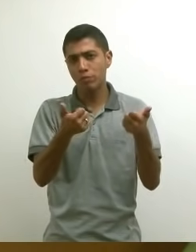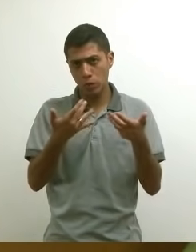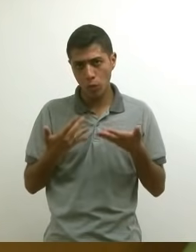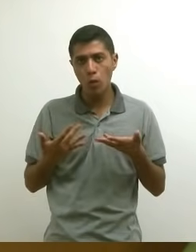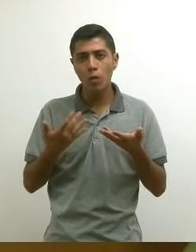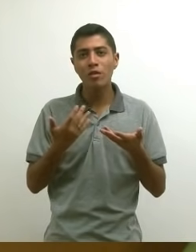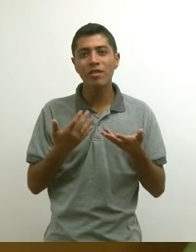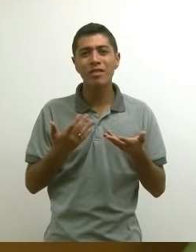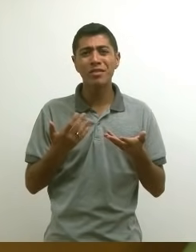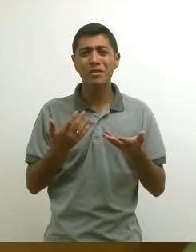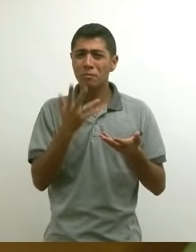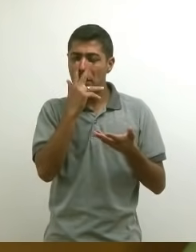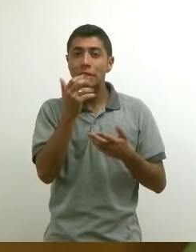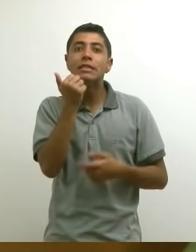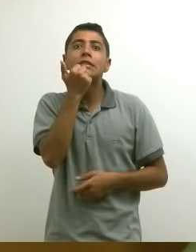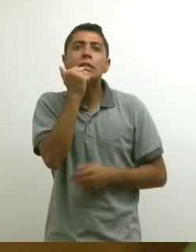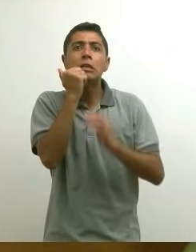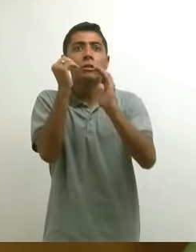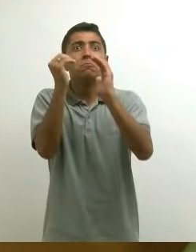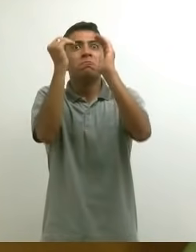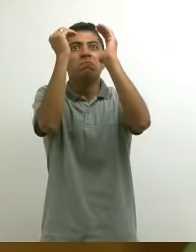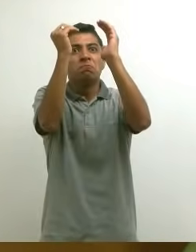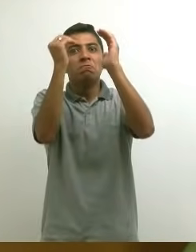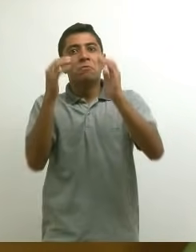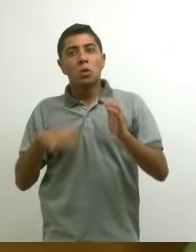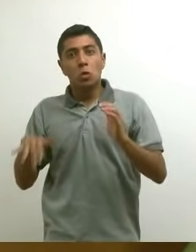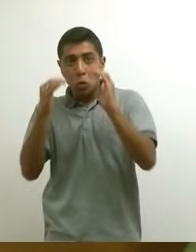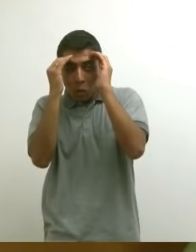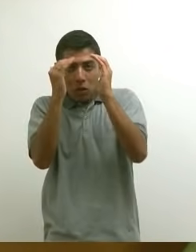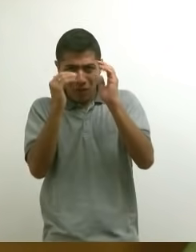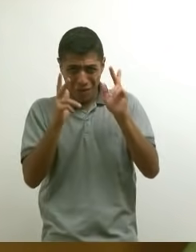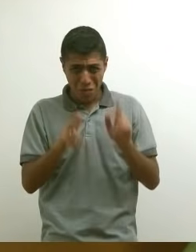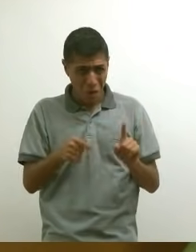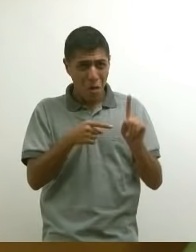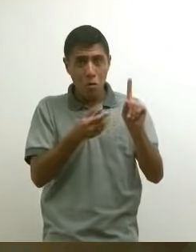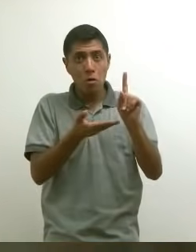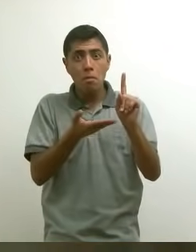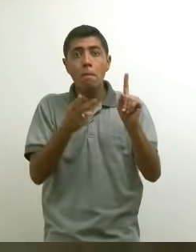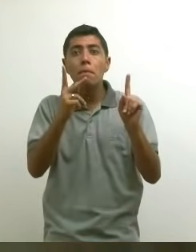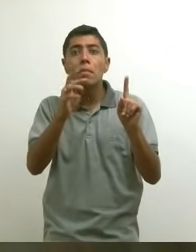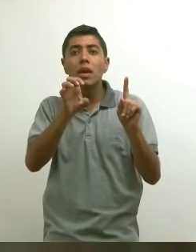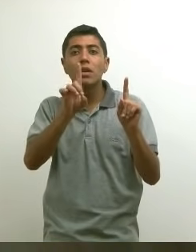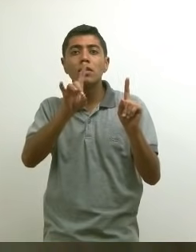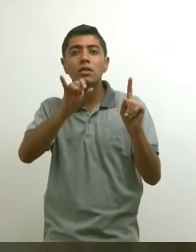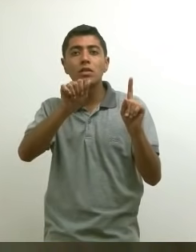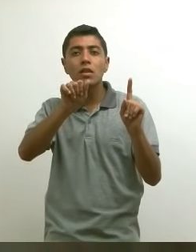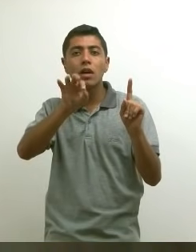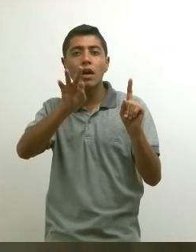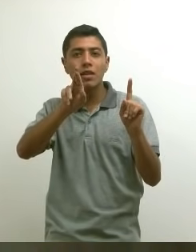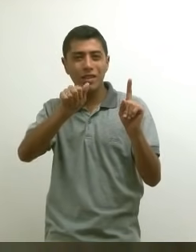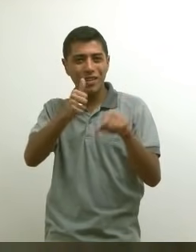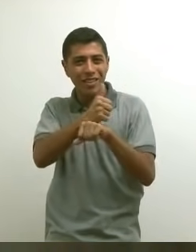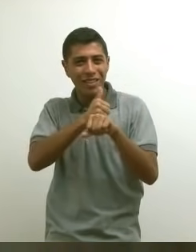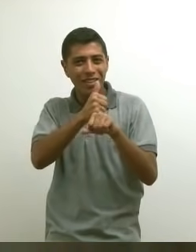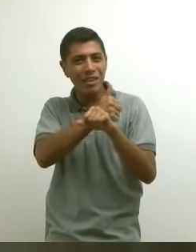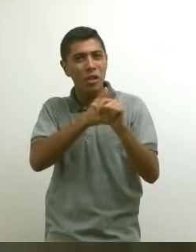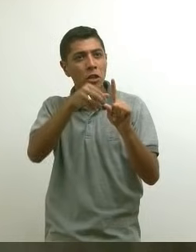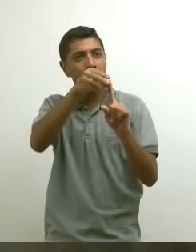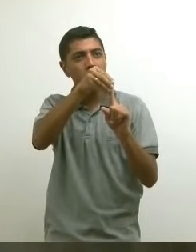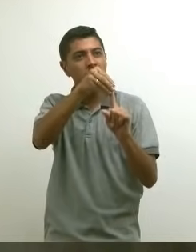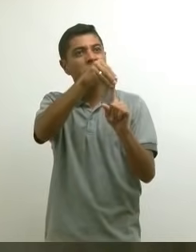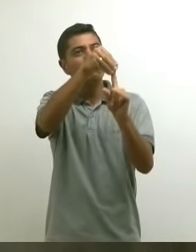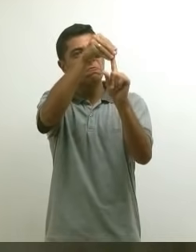voz de um pediatra também como é que isso chega numa família hoje em dia só acredito em equipe